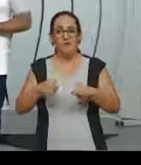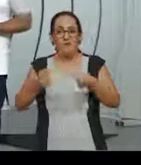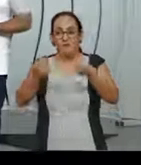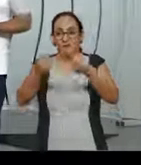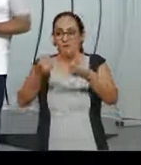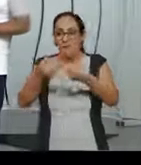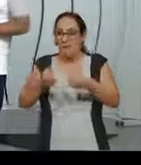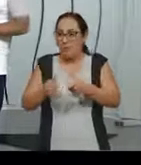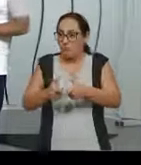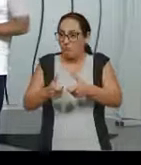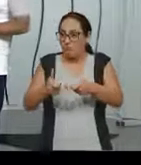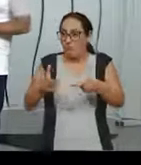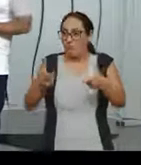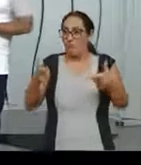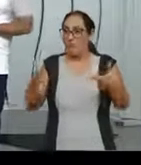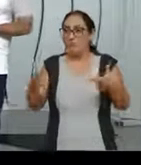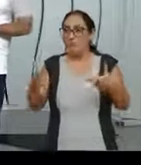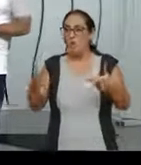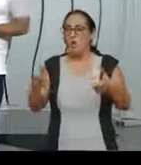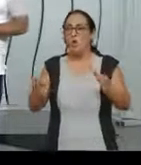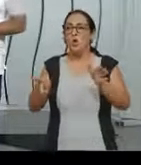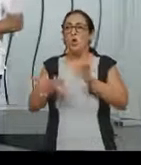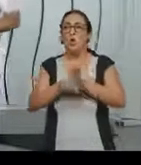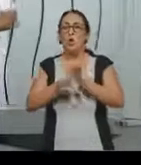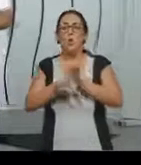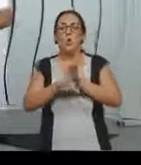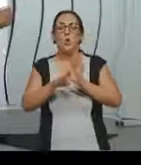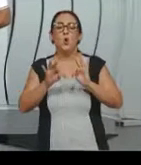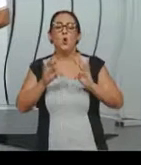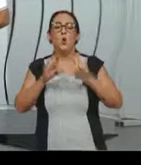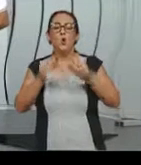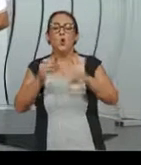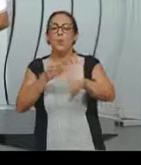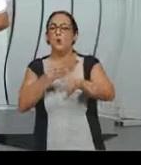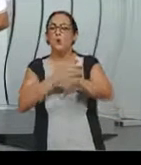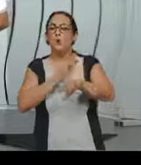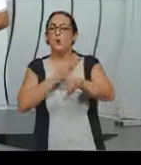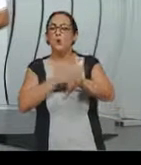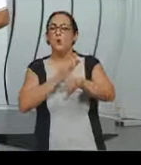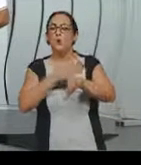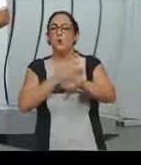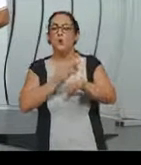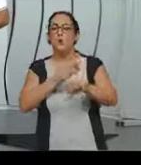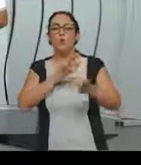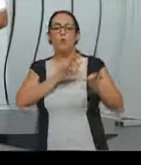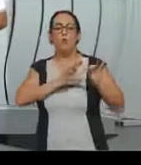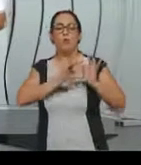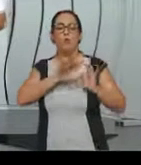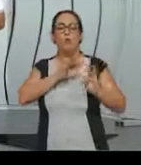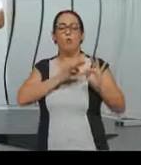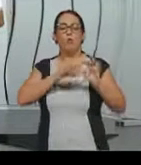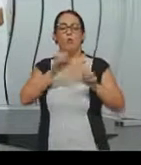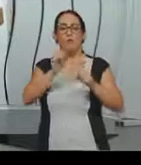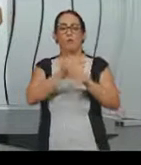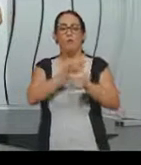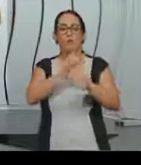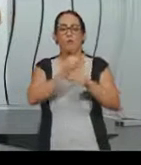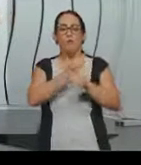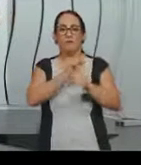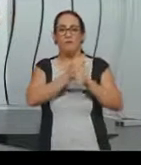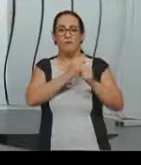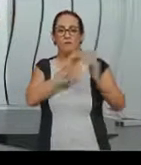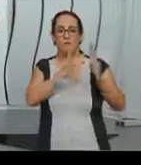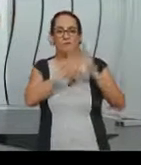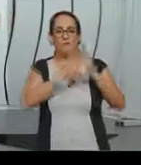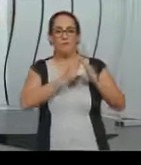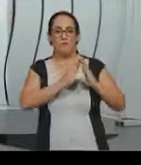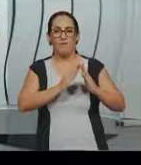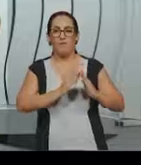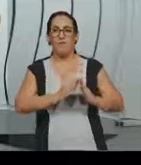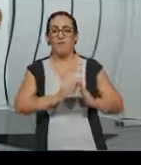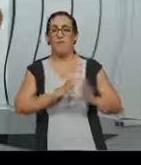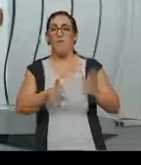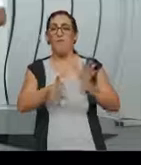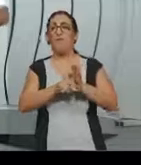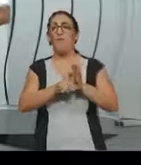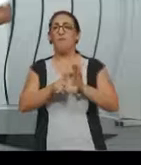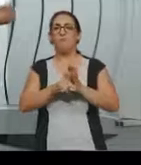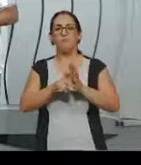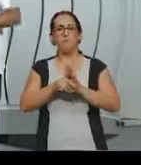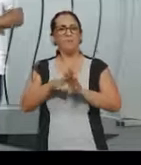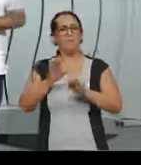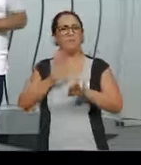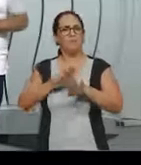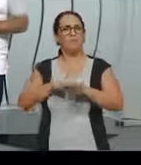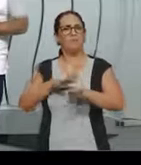quantidade. Vamos lembrar que as técnicas para a construção civil naquela época eram técnicas mais rudimentares